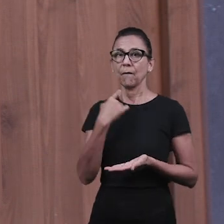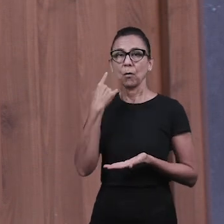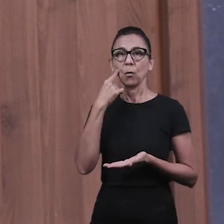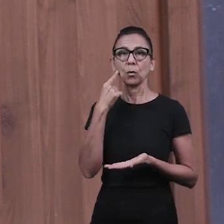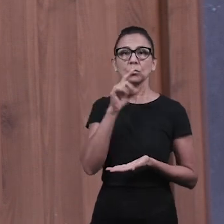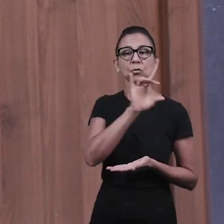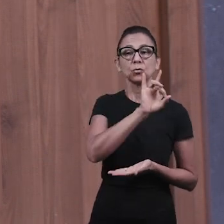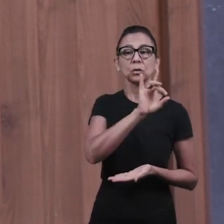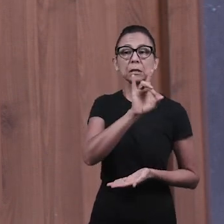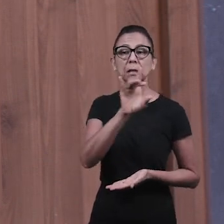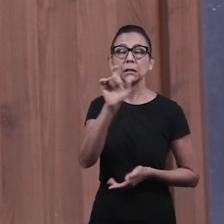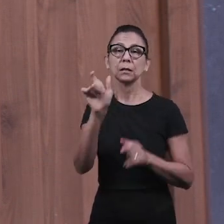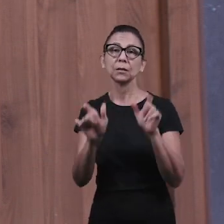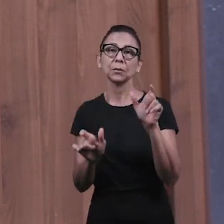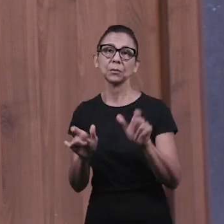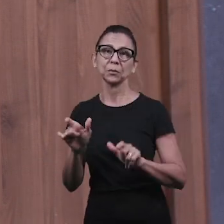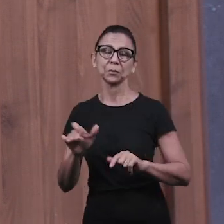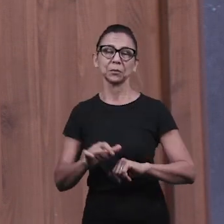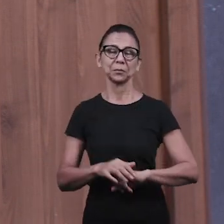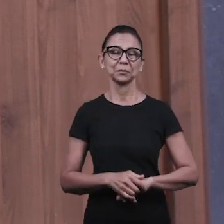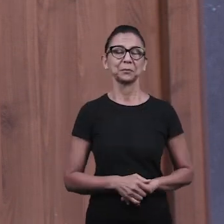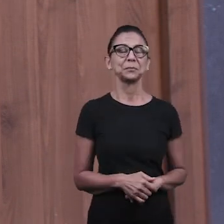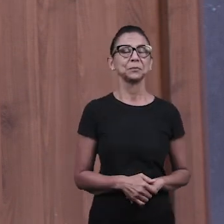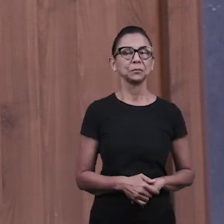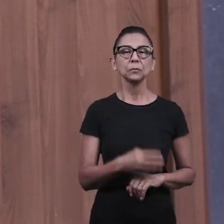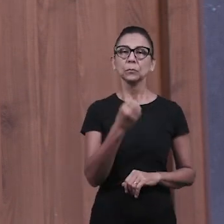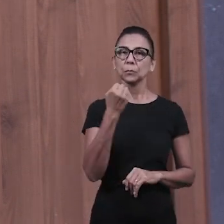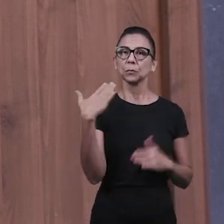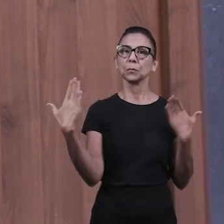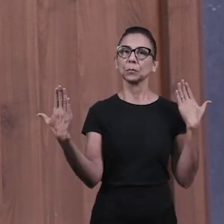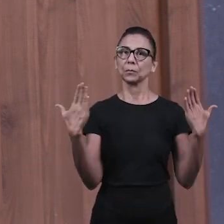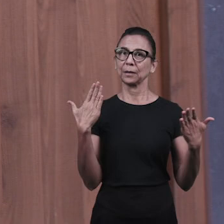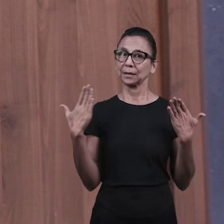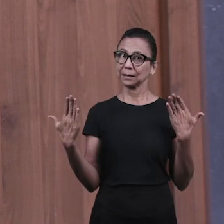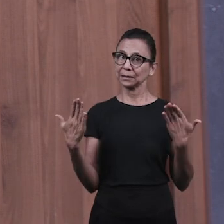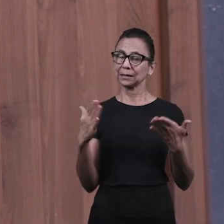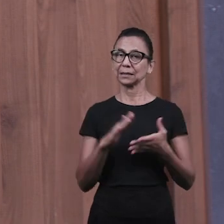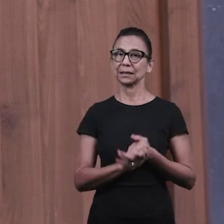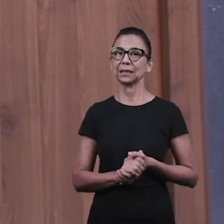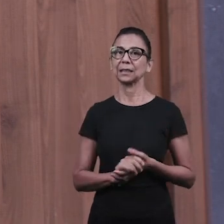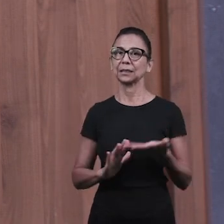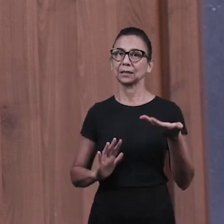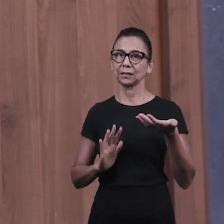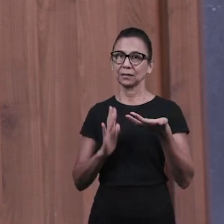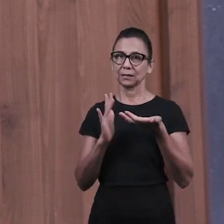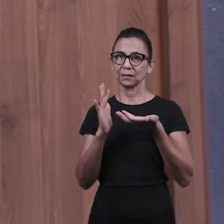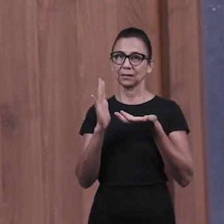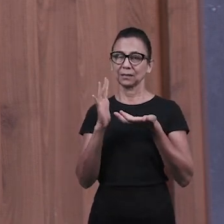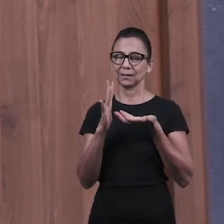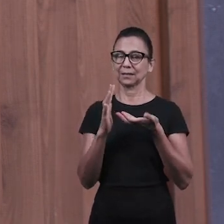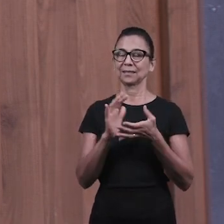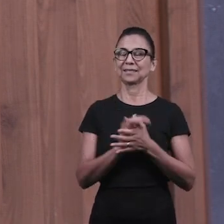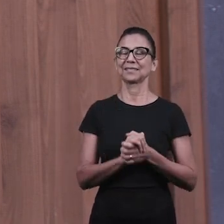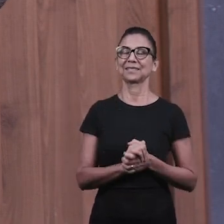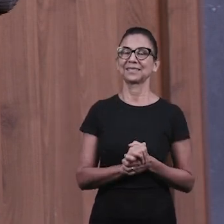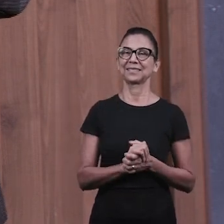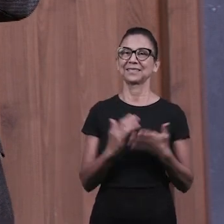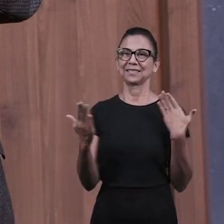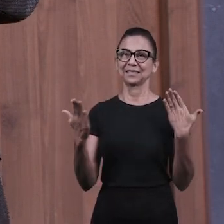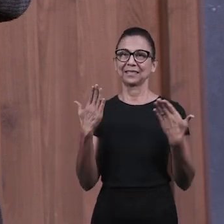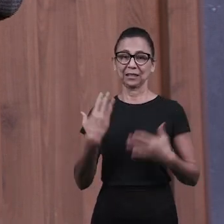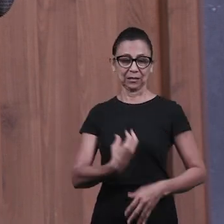Yuri. Muito bem feita a sua comparação das nossas vidas com relação à candeia. Muito bem colocado ali, que